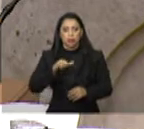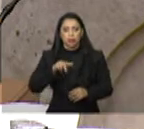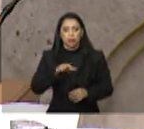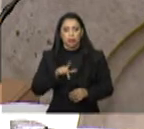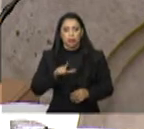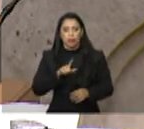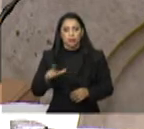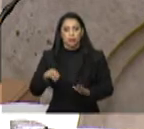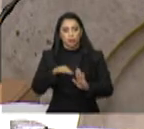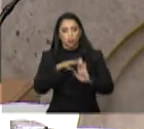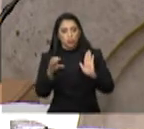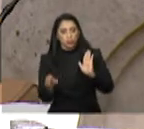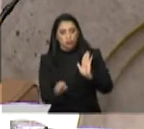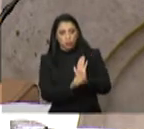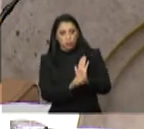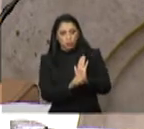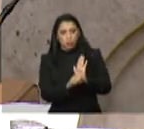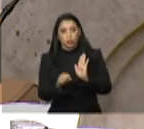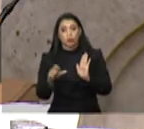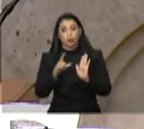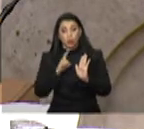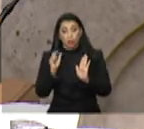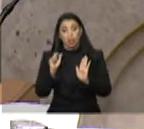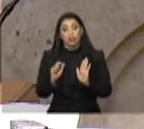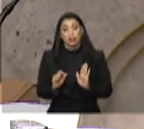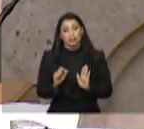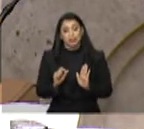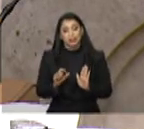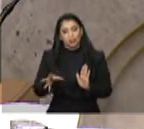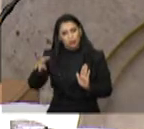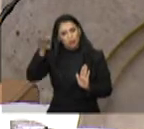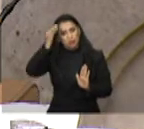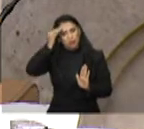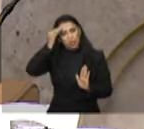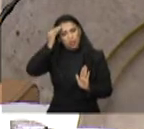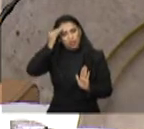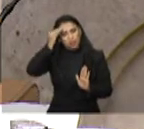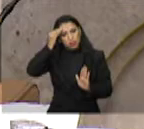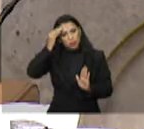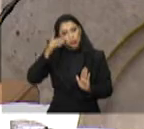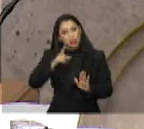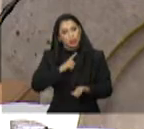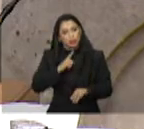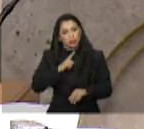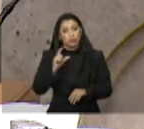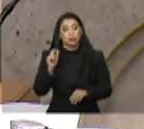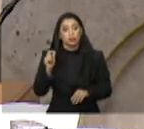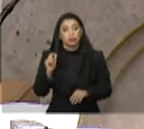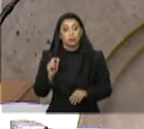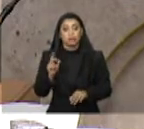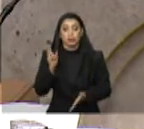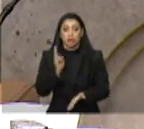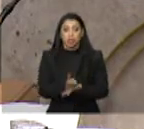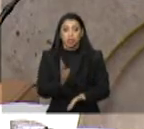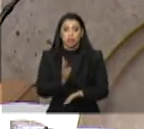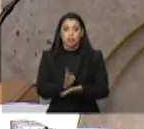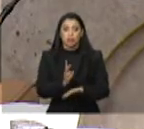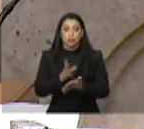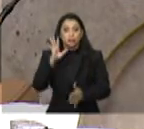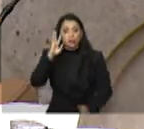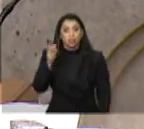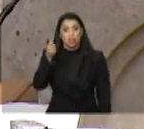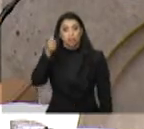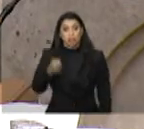mandado de segurança e em entendimento que eu escorreito Manteve a sentença